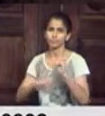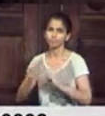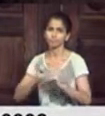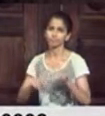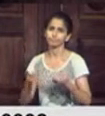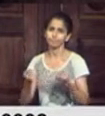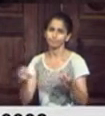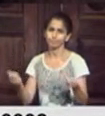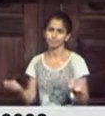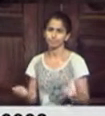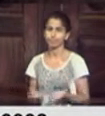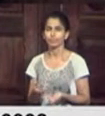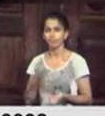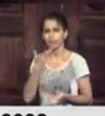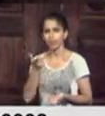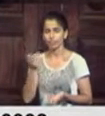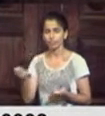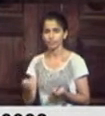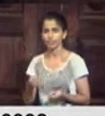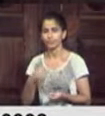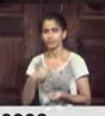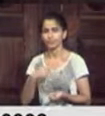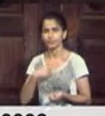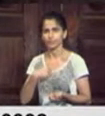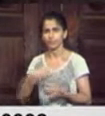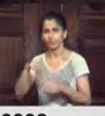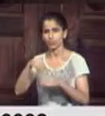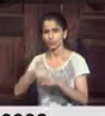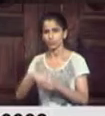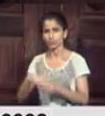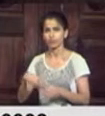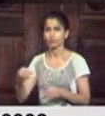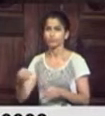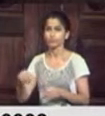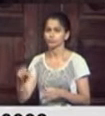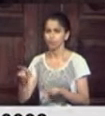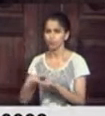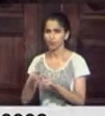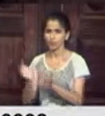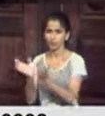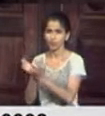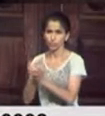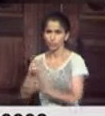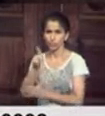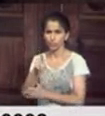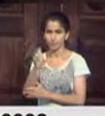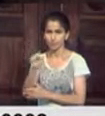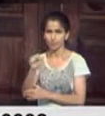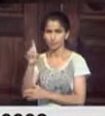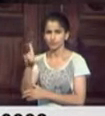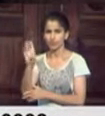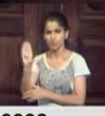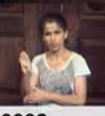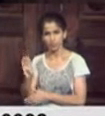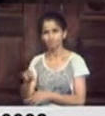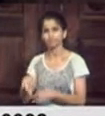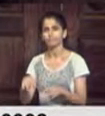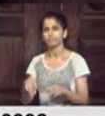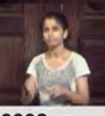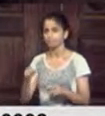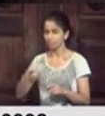sendo mais realista no encaminhamento das despesas, o que é muito bom, das receitas e despesas, o que é muito